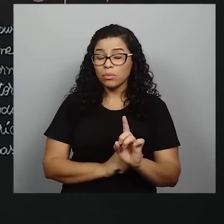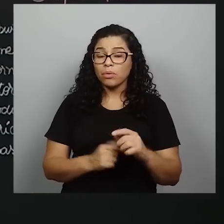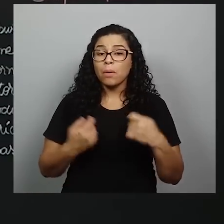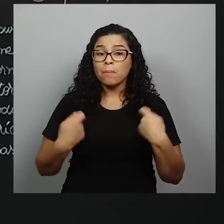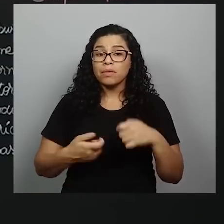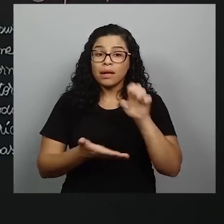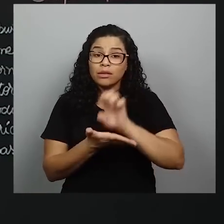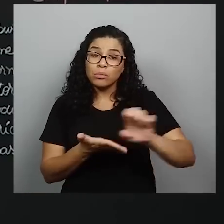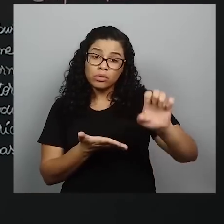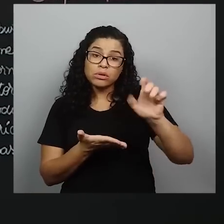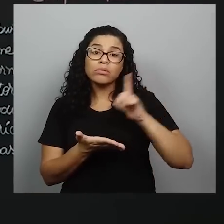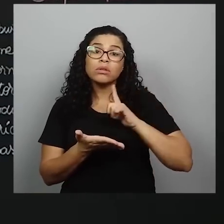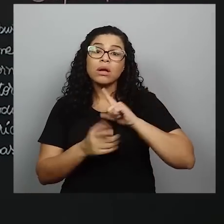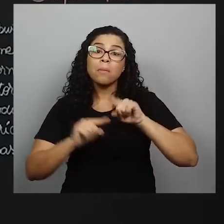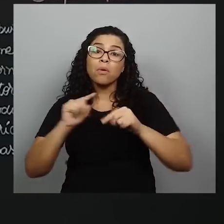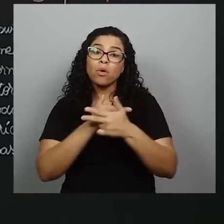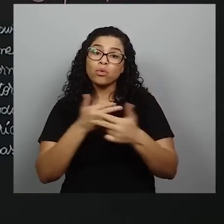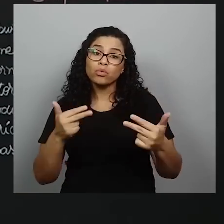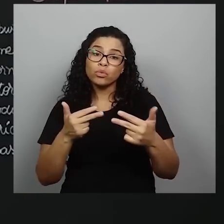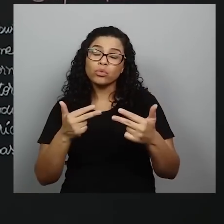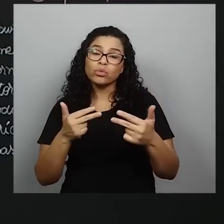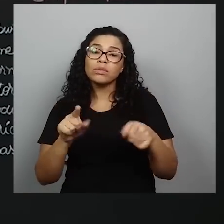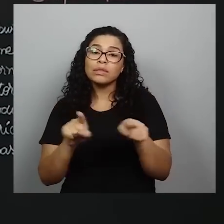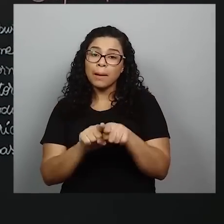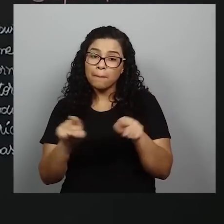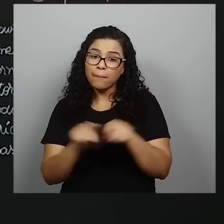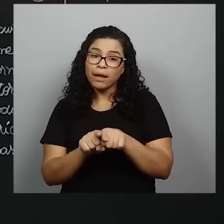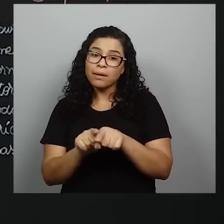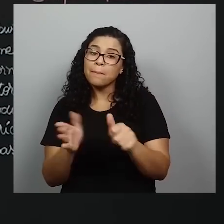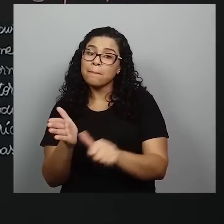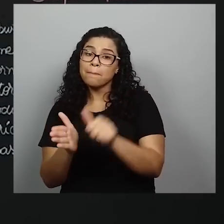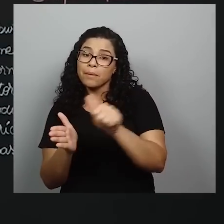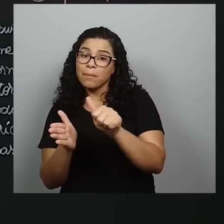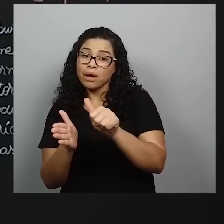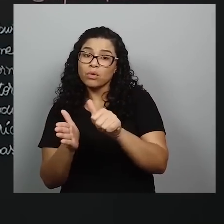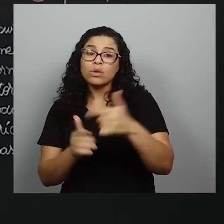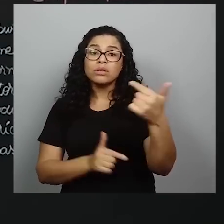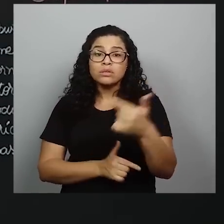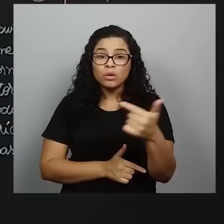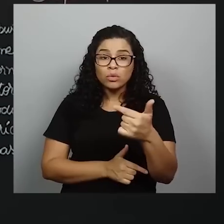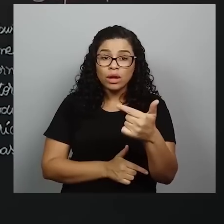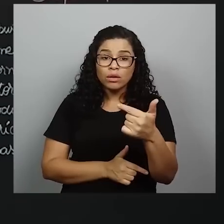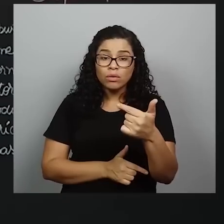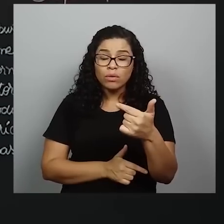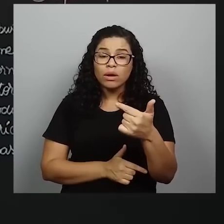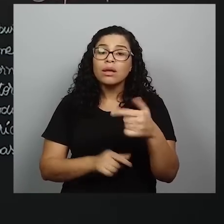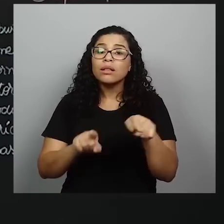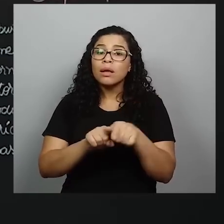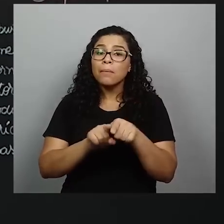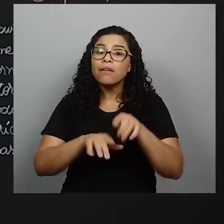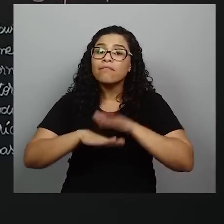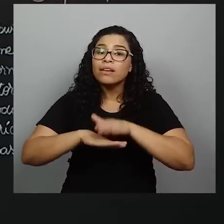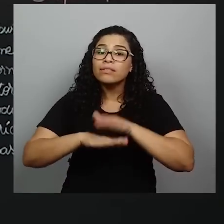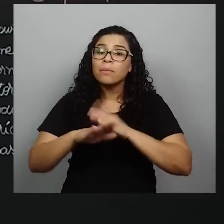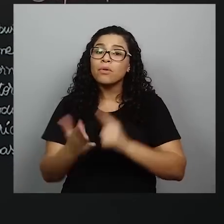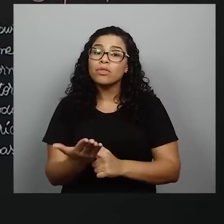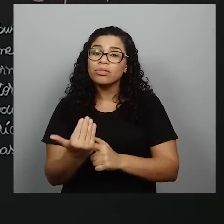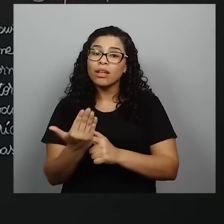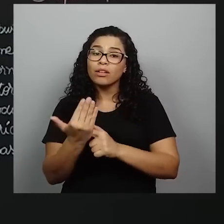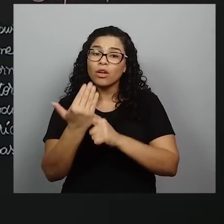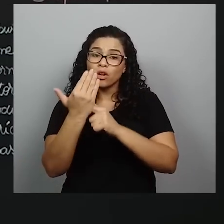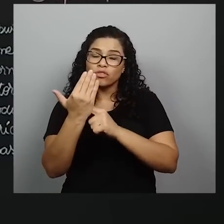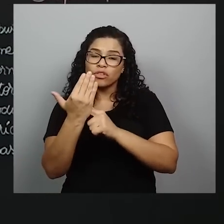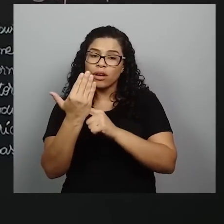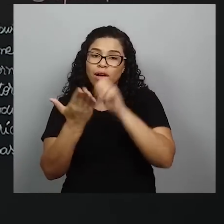temos exportação de produtos primários, de produtos secundários e também produzimos tecnologia. Então